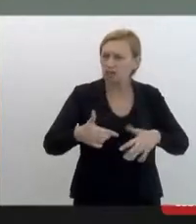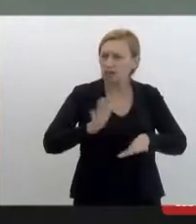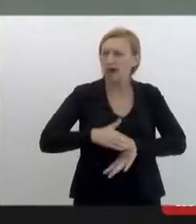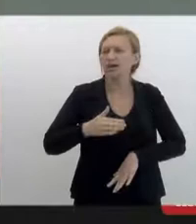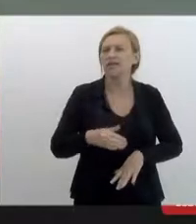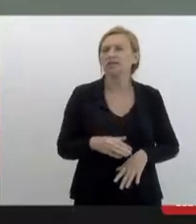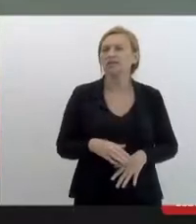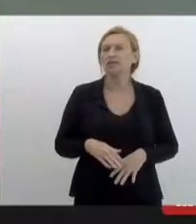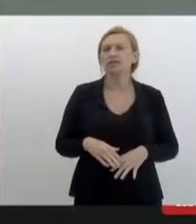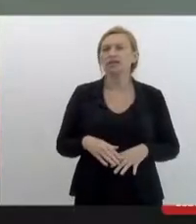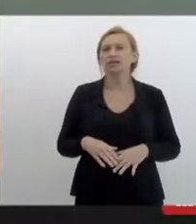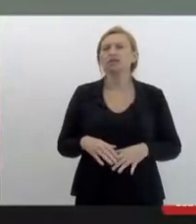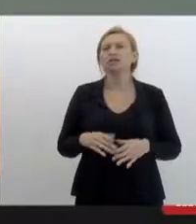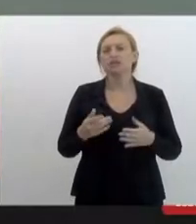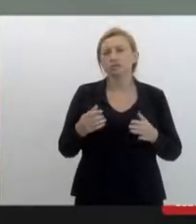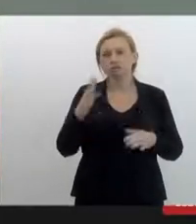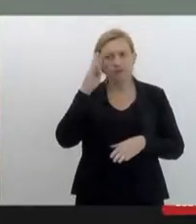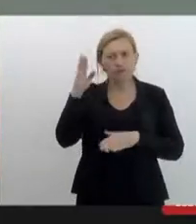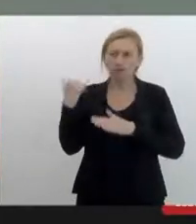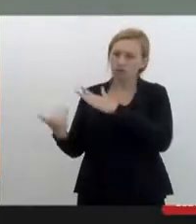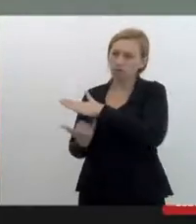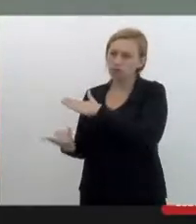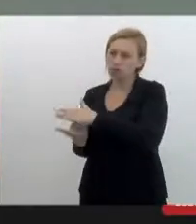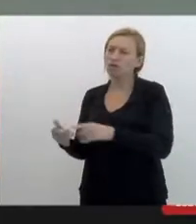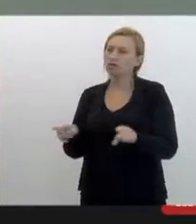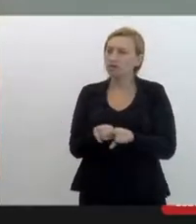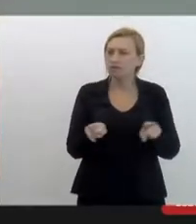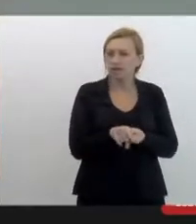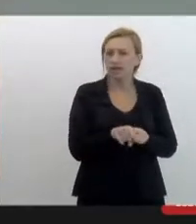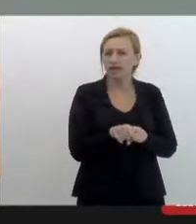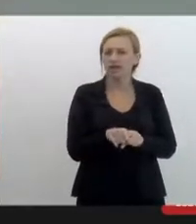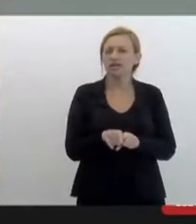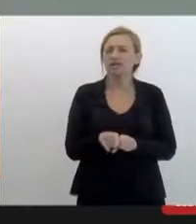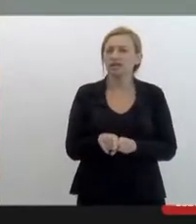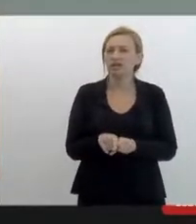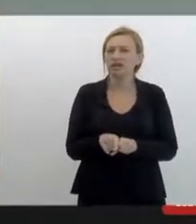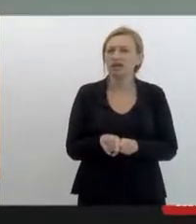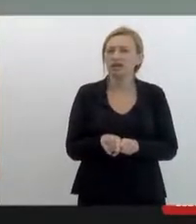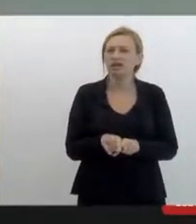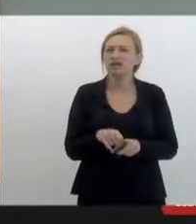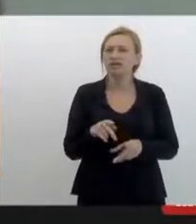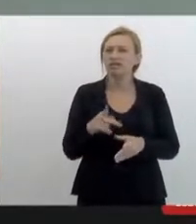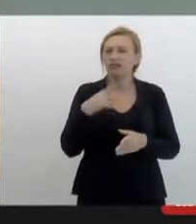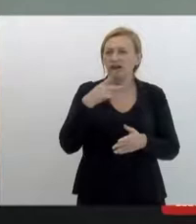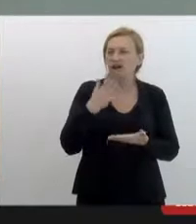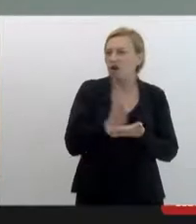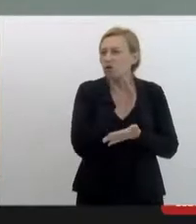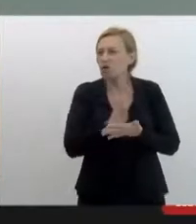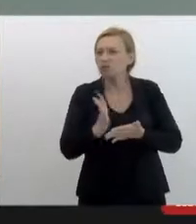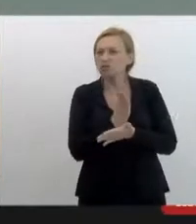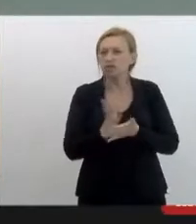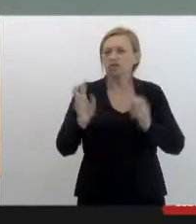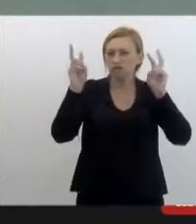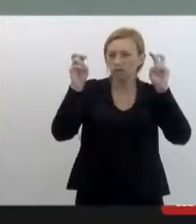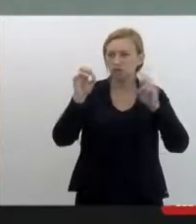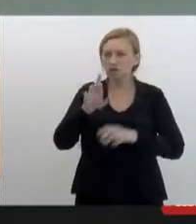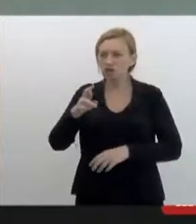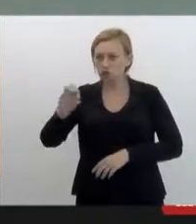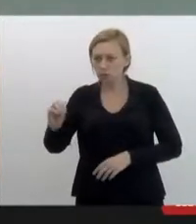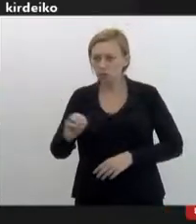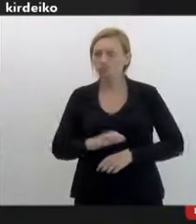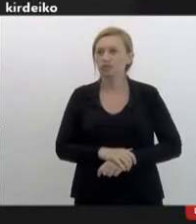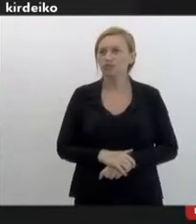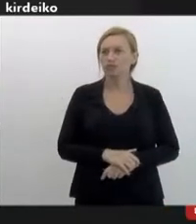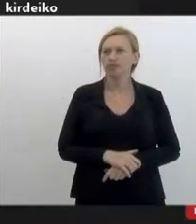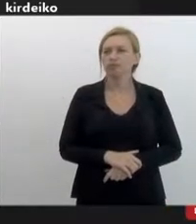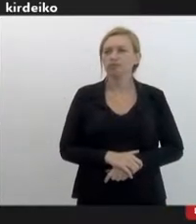desse aperfeiçoamento institucional também e tentar trazer algumas dessas questões para o CIRA.